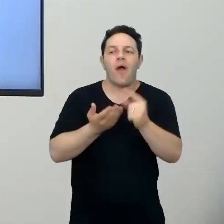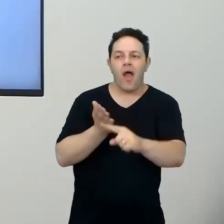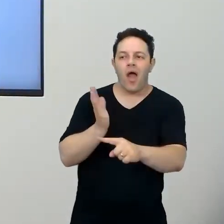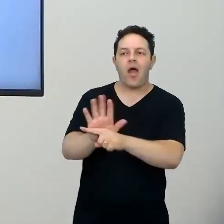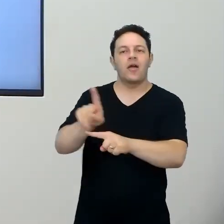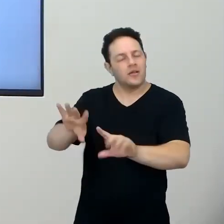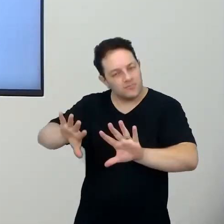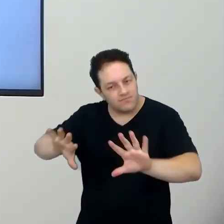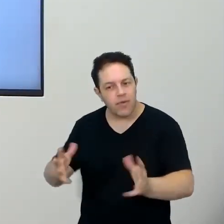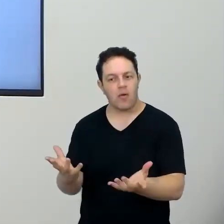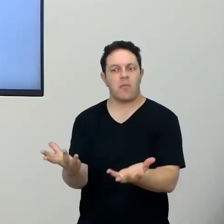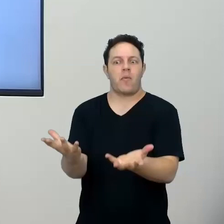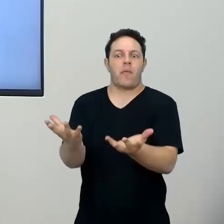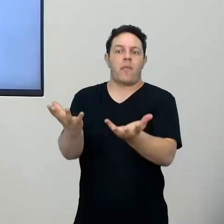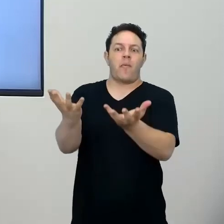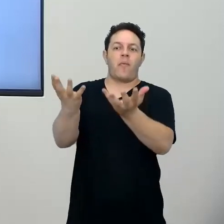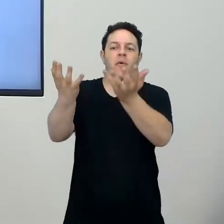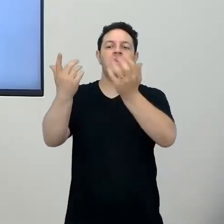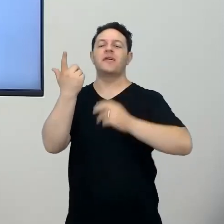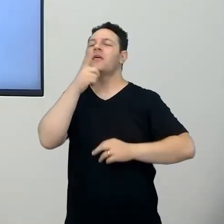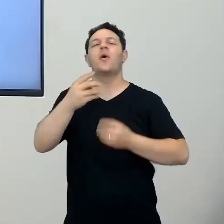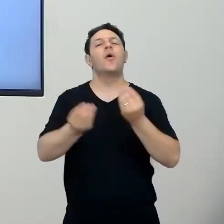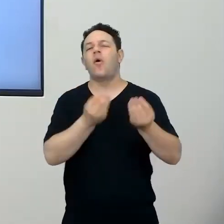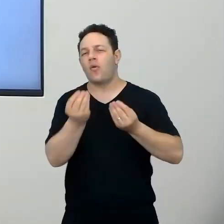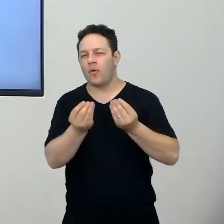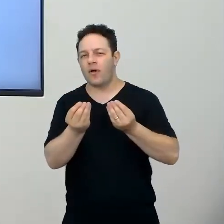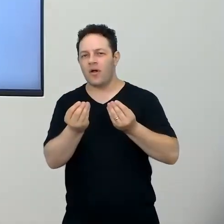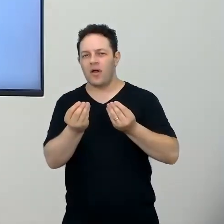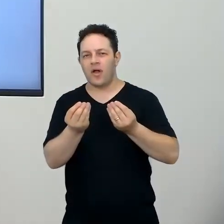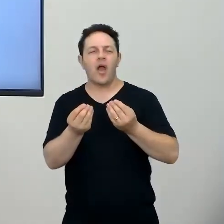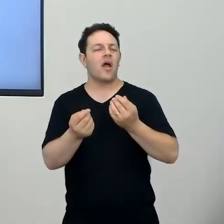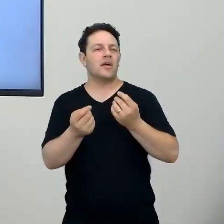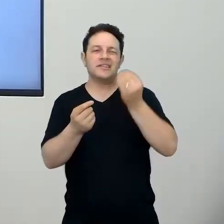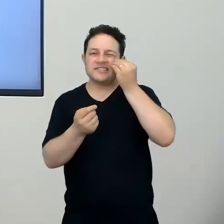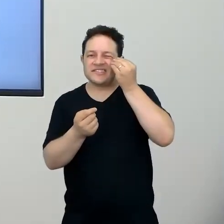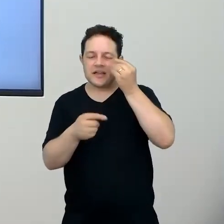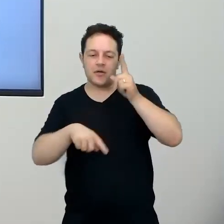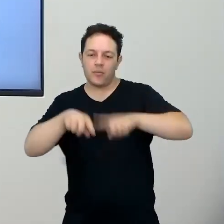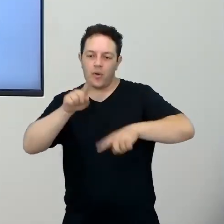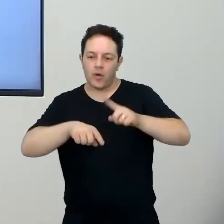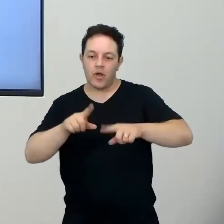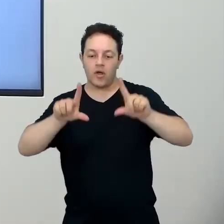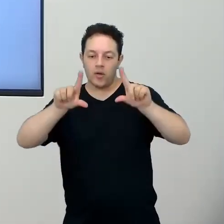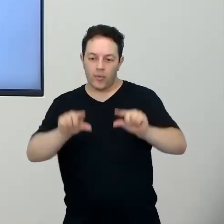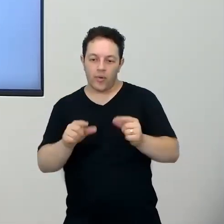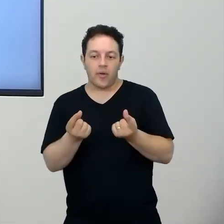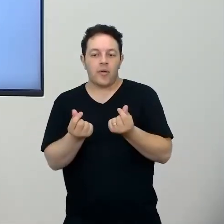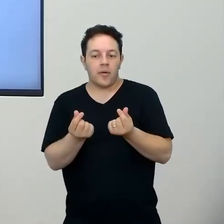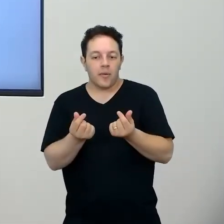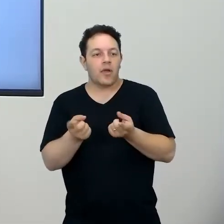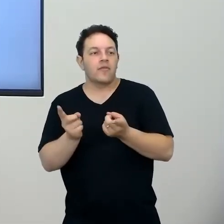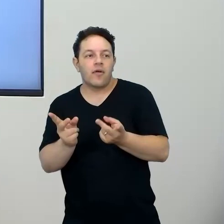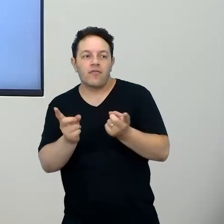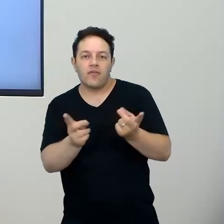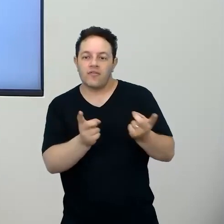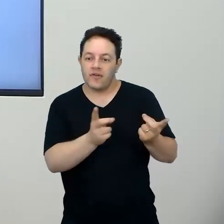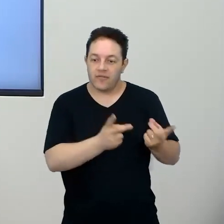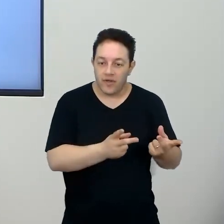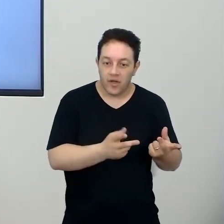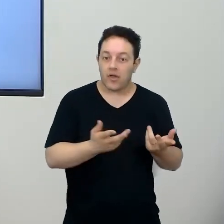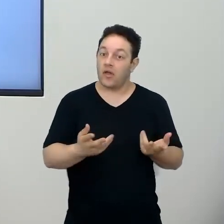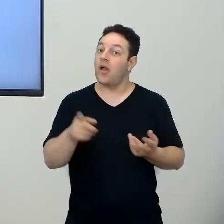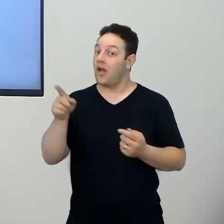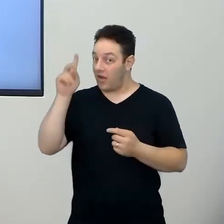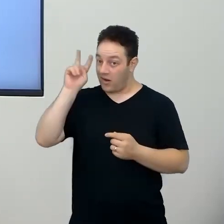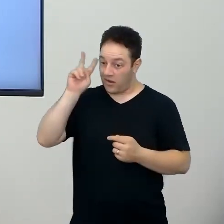reerguer esse empreendimento? Será que é buscar produtos mais baratos para o público que ele está querendo oferecer? Note